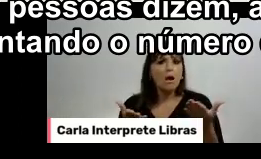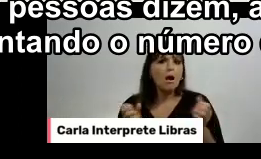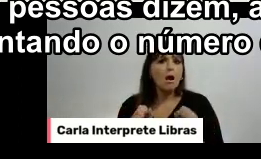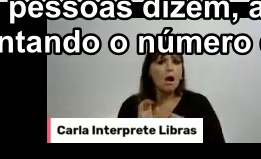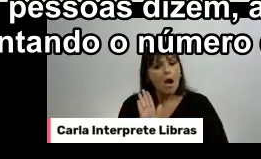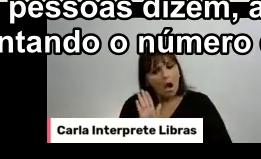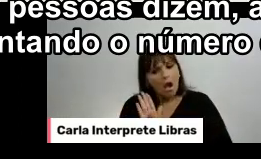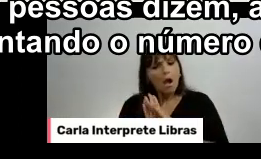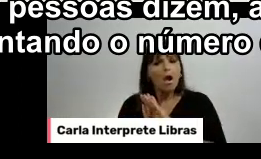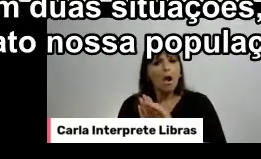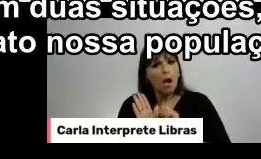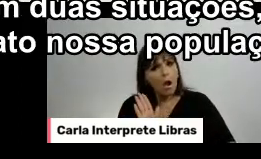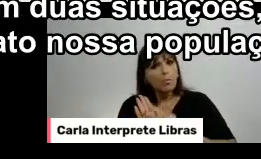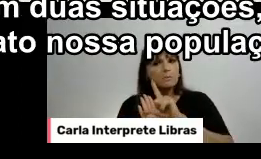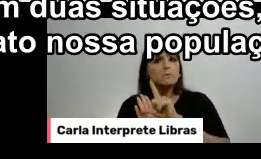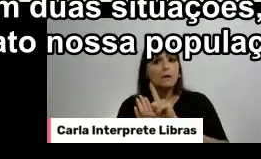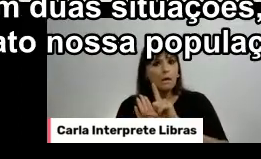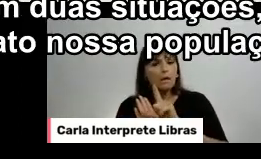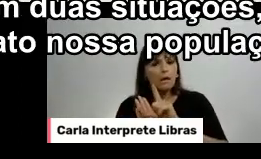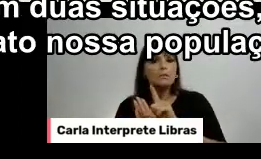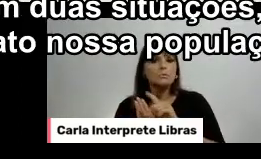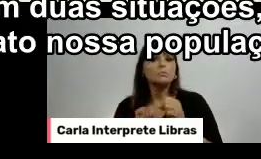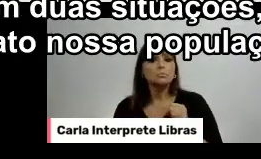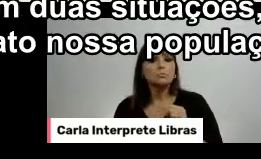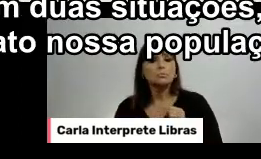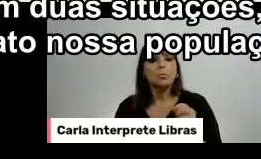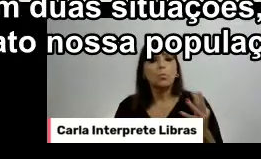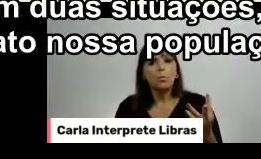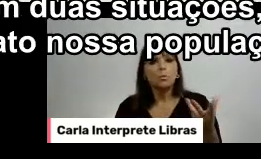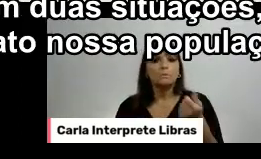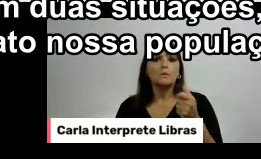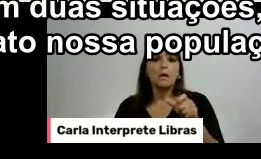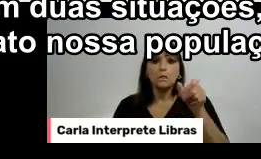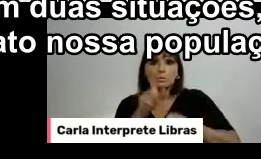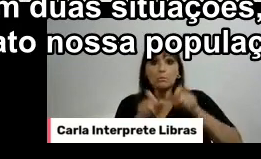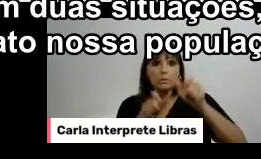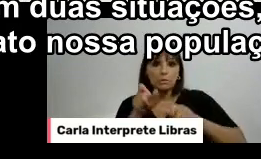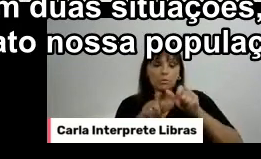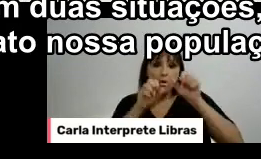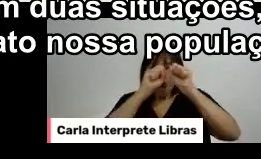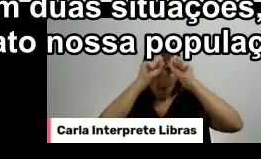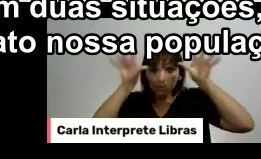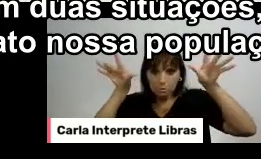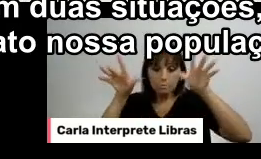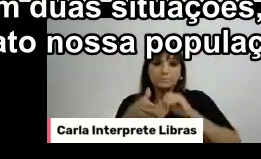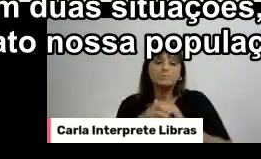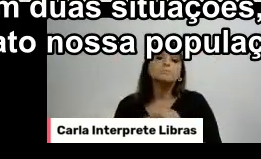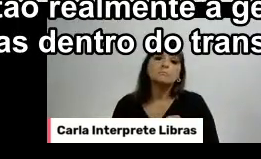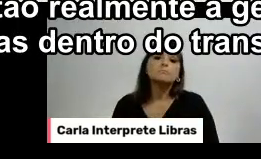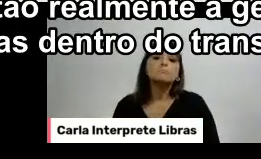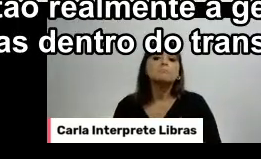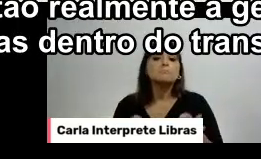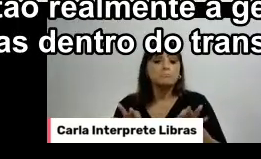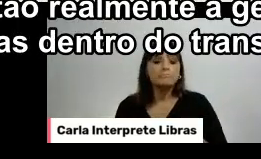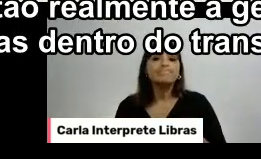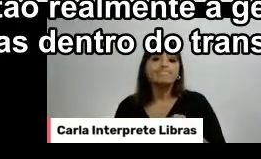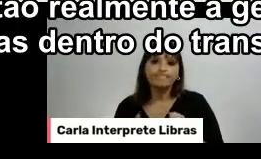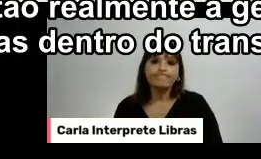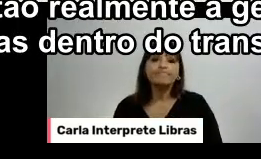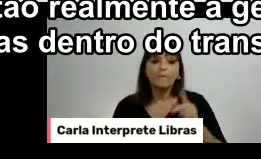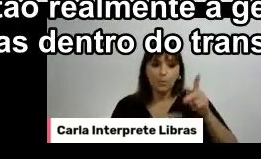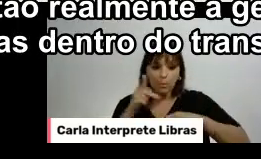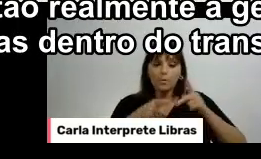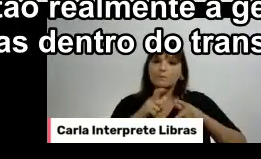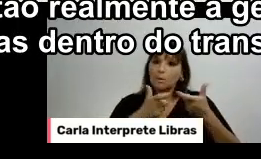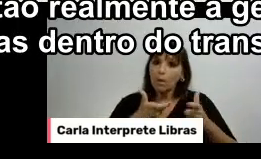de pessoas com autismo. Tem duas situações, tá? Tem a situação de que, de fato, nossa população está aumentando, então, realmente, a gente